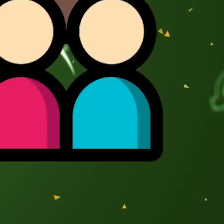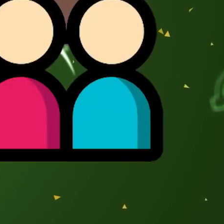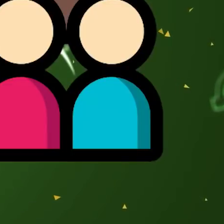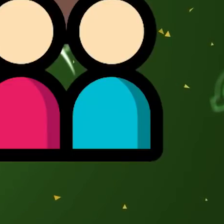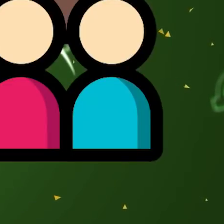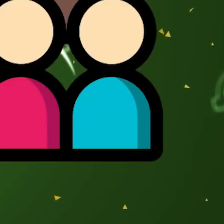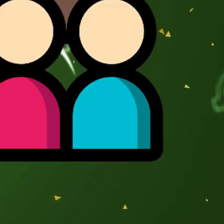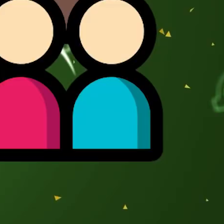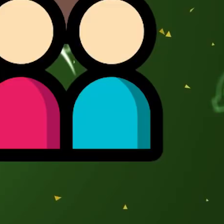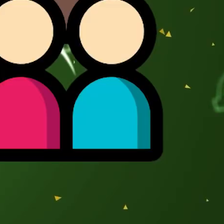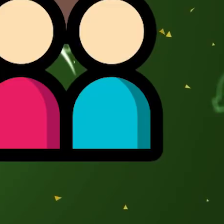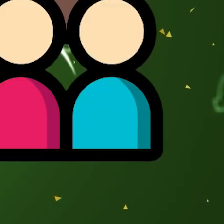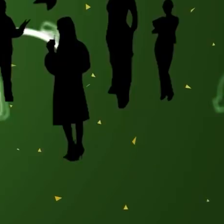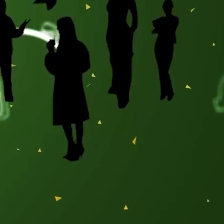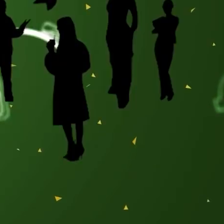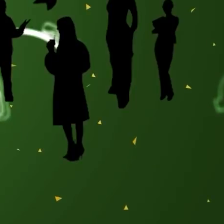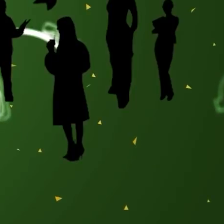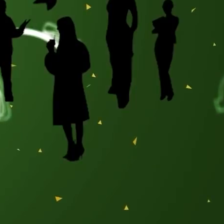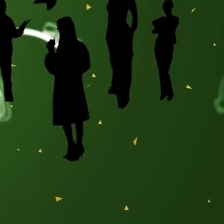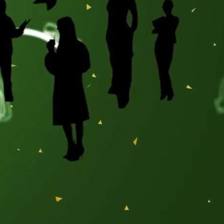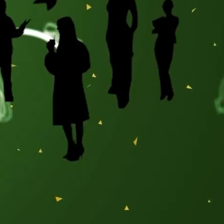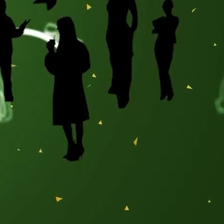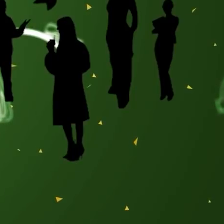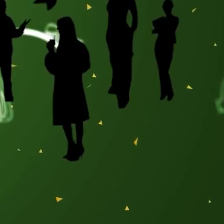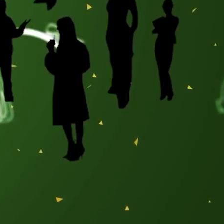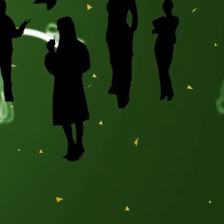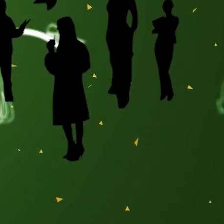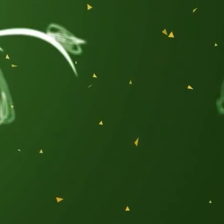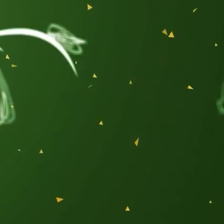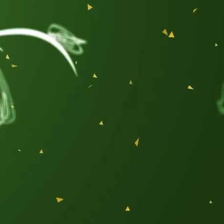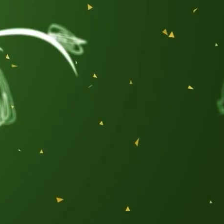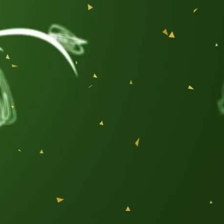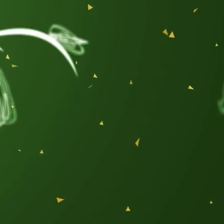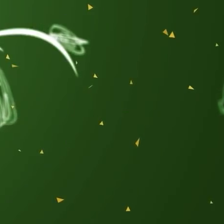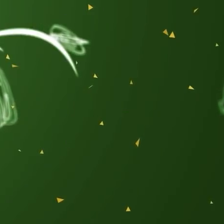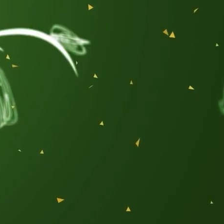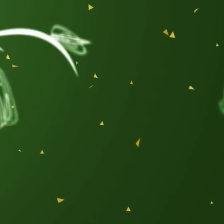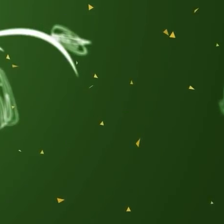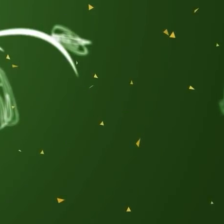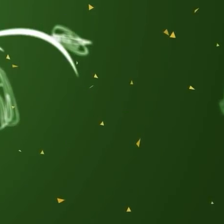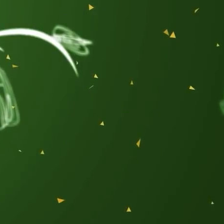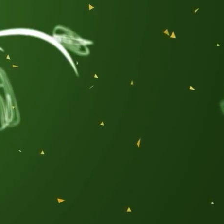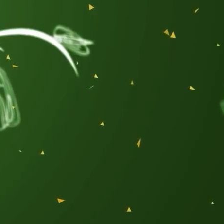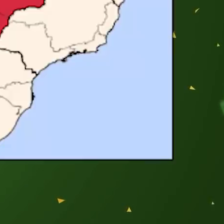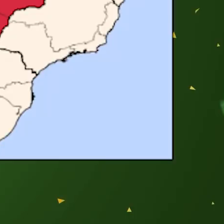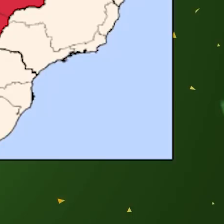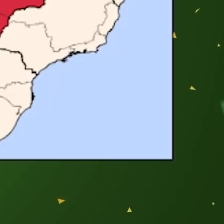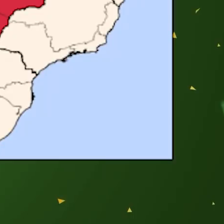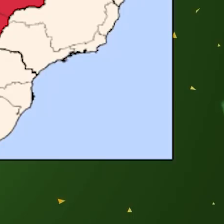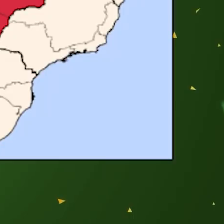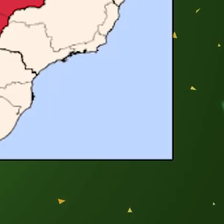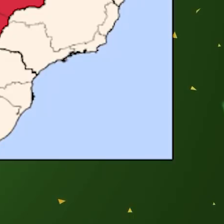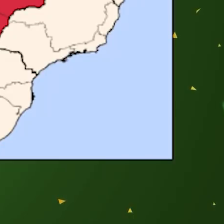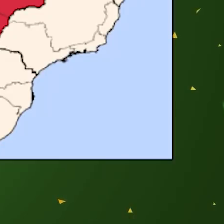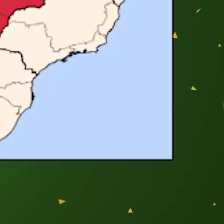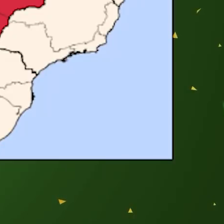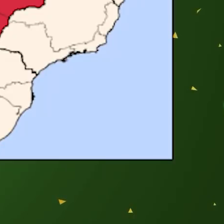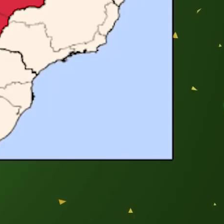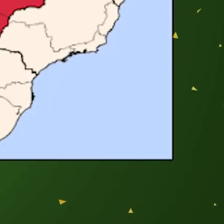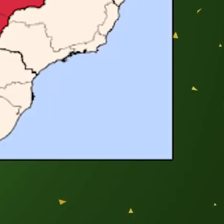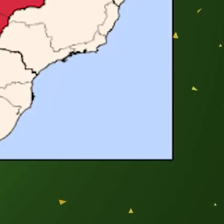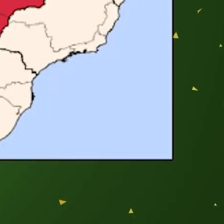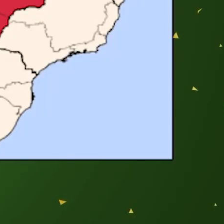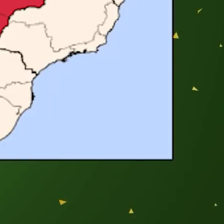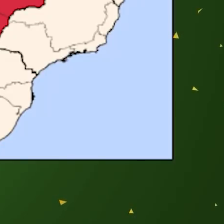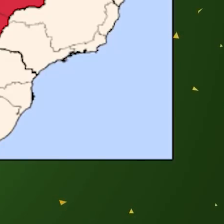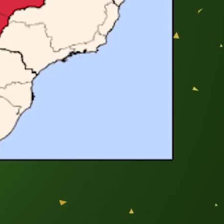mais de 16 milhões de habitantes. Além disso, essa